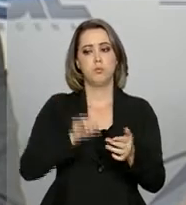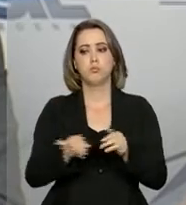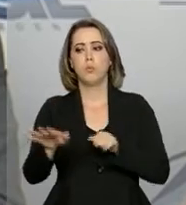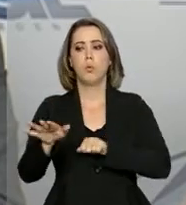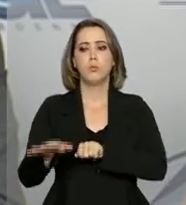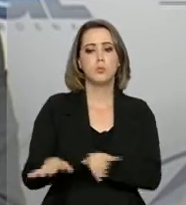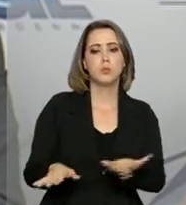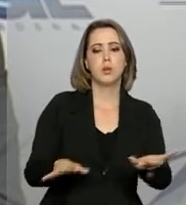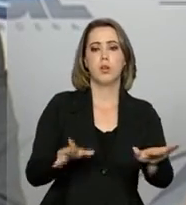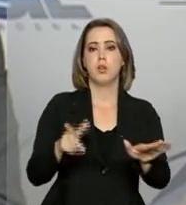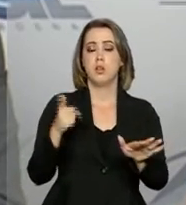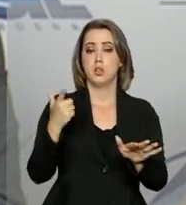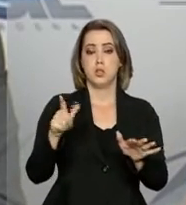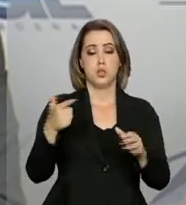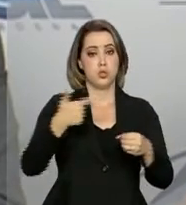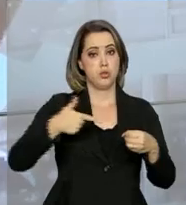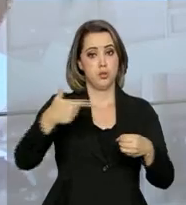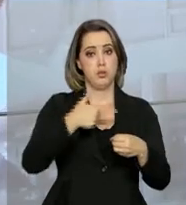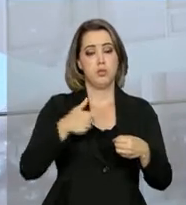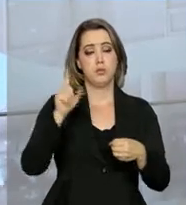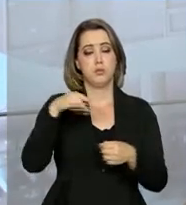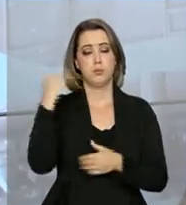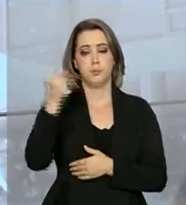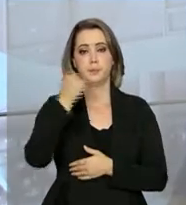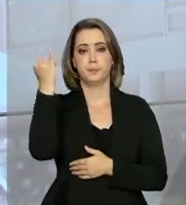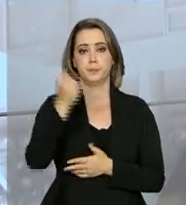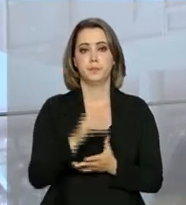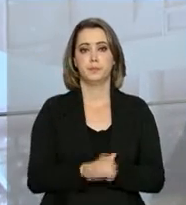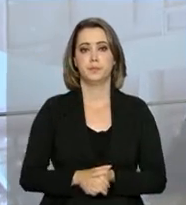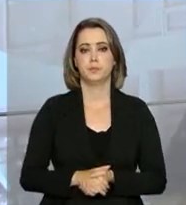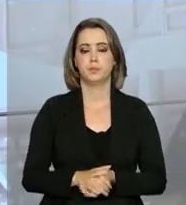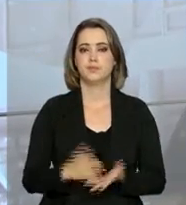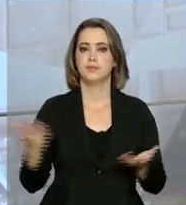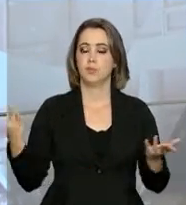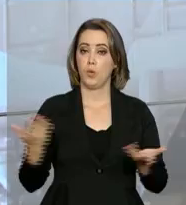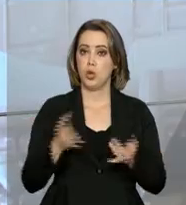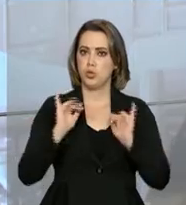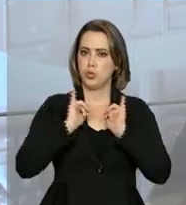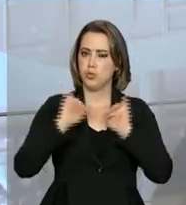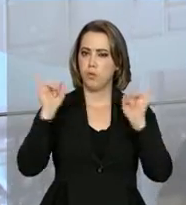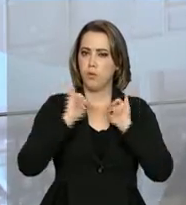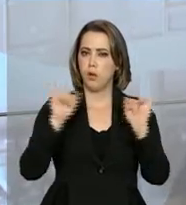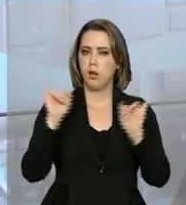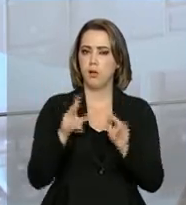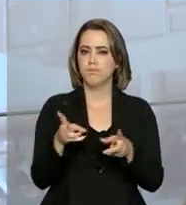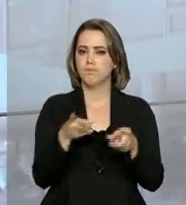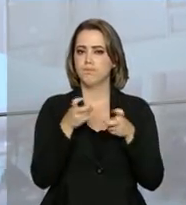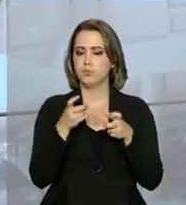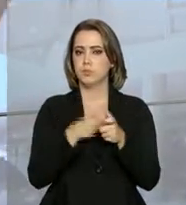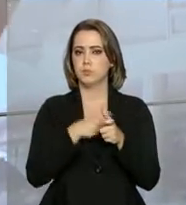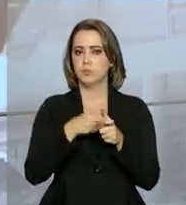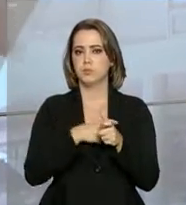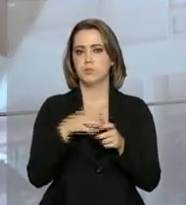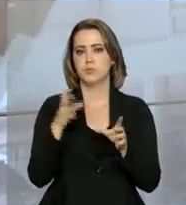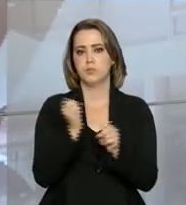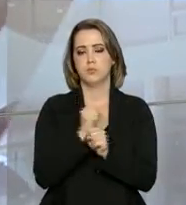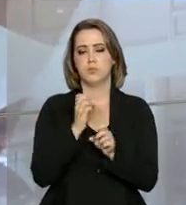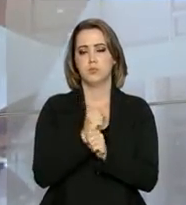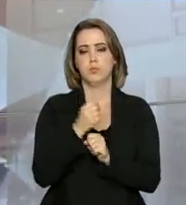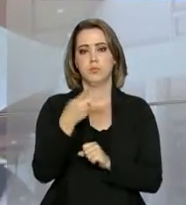líquidos naquela região amazônica fundamental foi divulgada a previsão de déficit no orçamento de